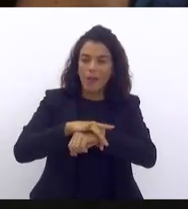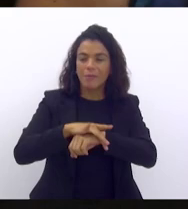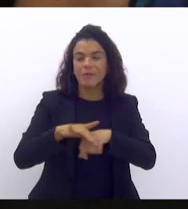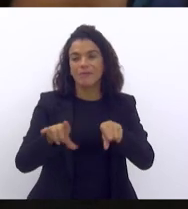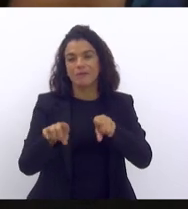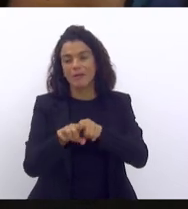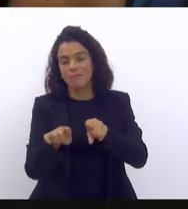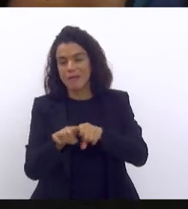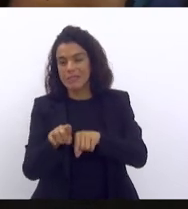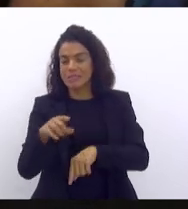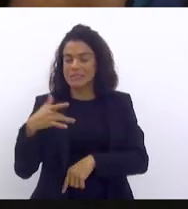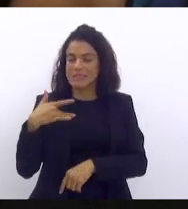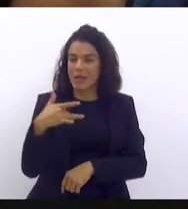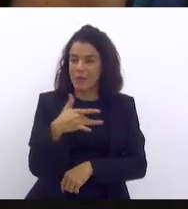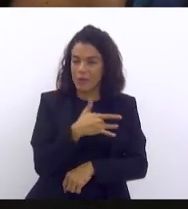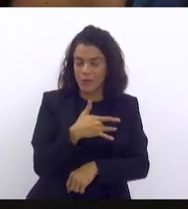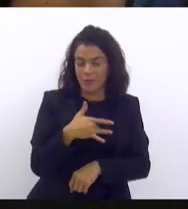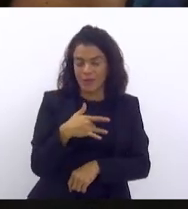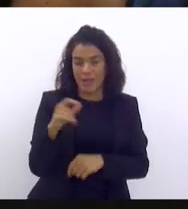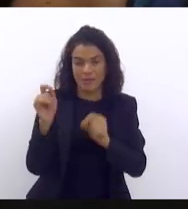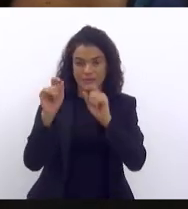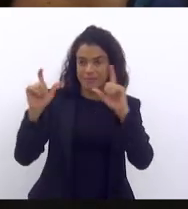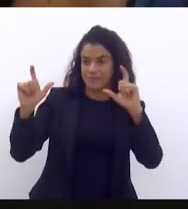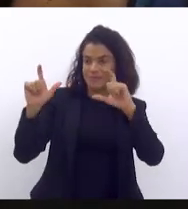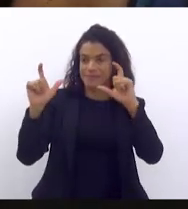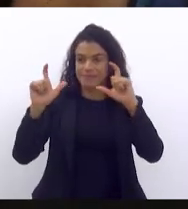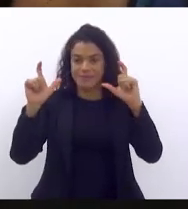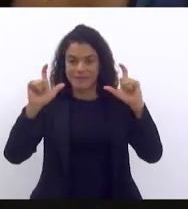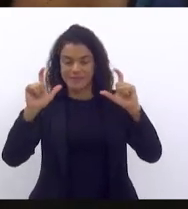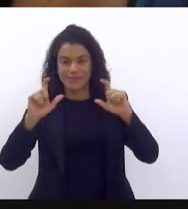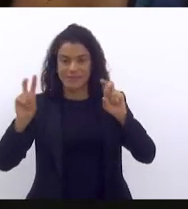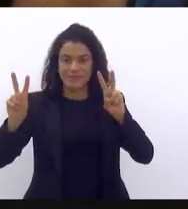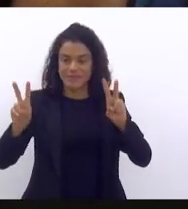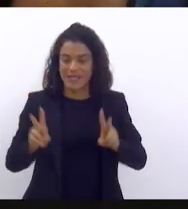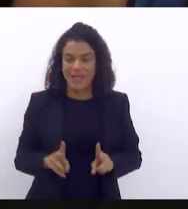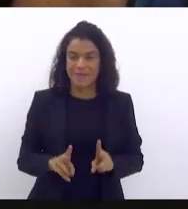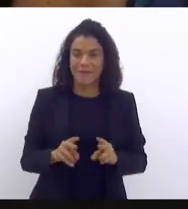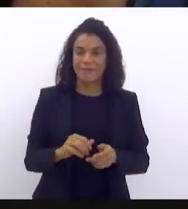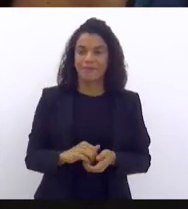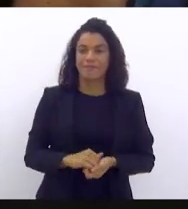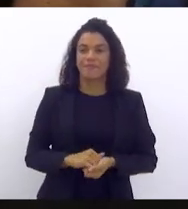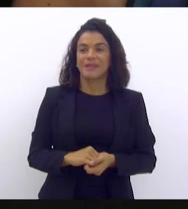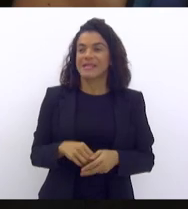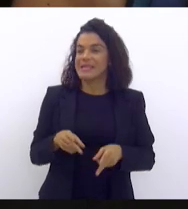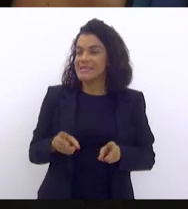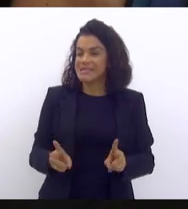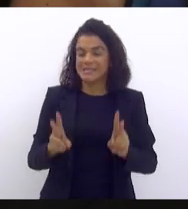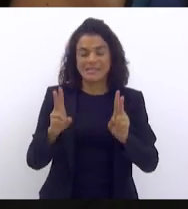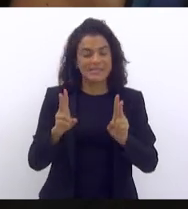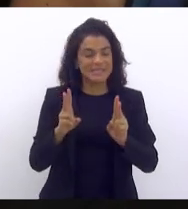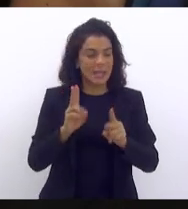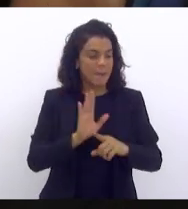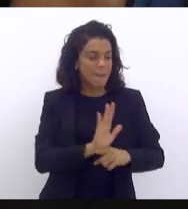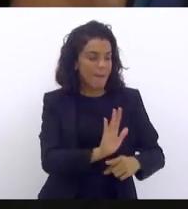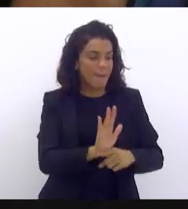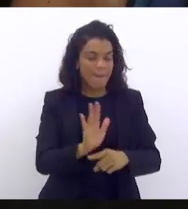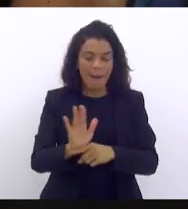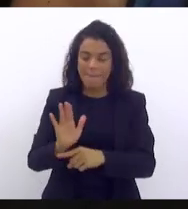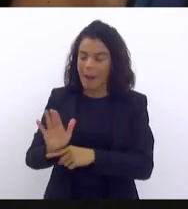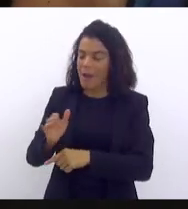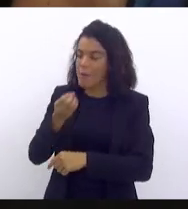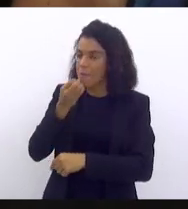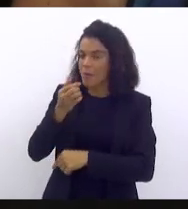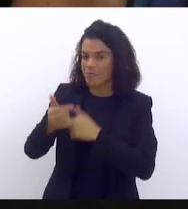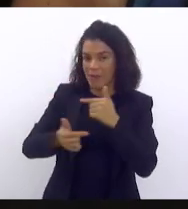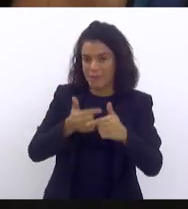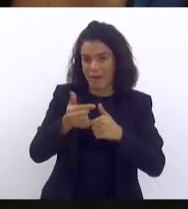agrava a saúde, o Min, que sempre está ligado no assunto, sempre presta um bom serviço aos trabalhadores e trabalhadoras,